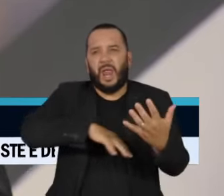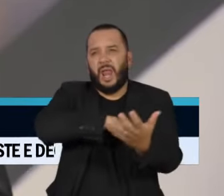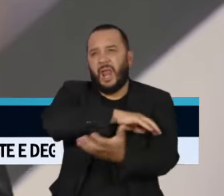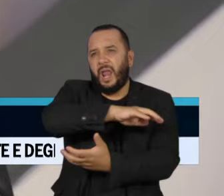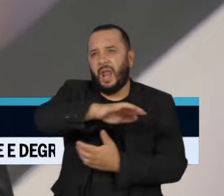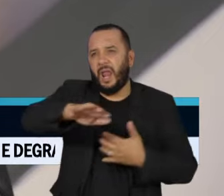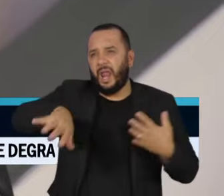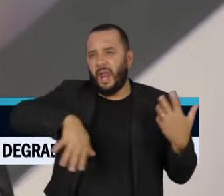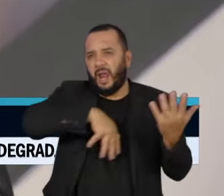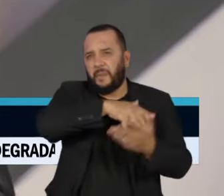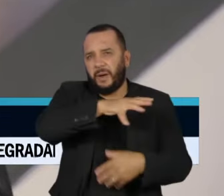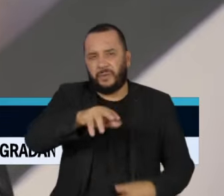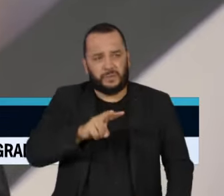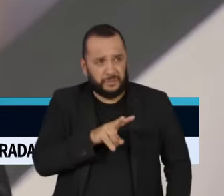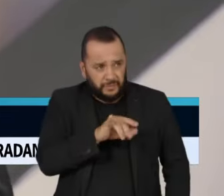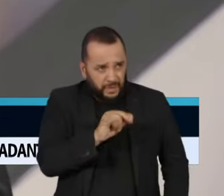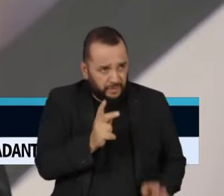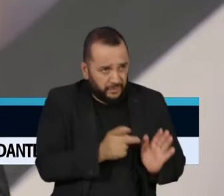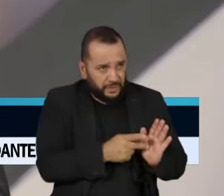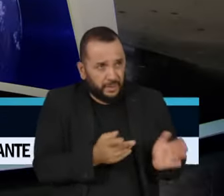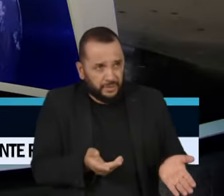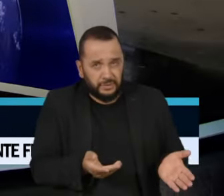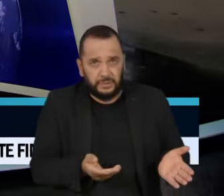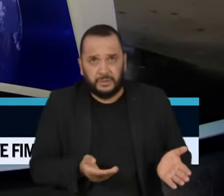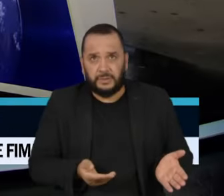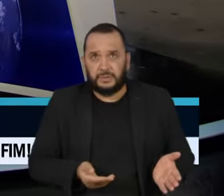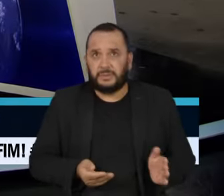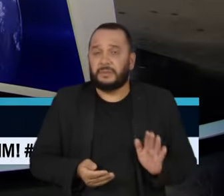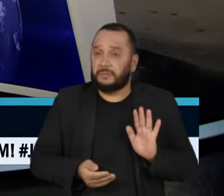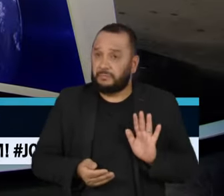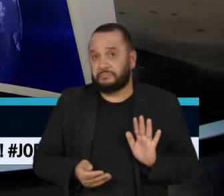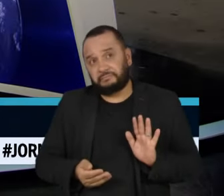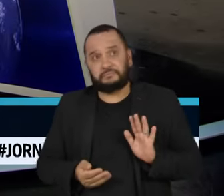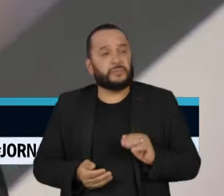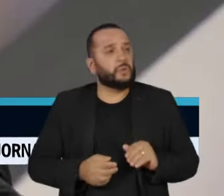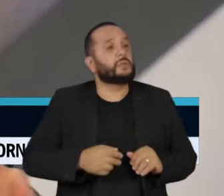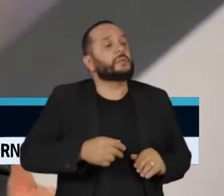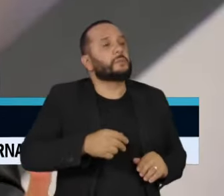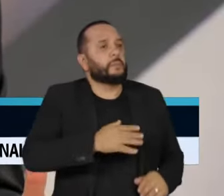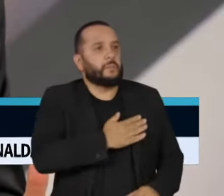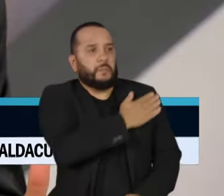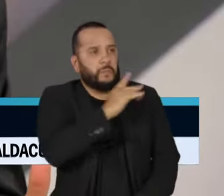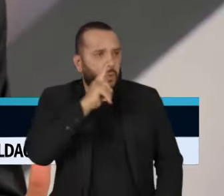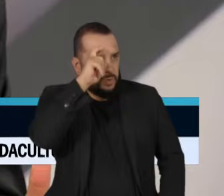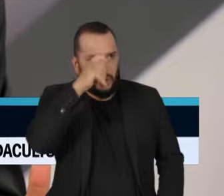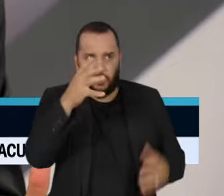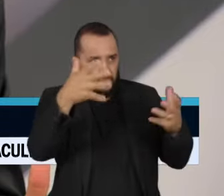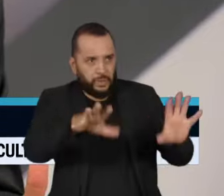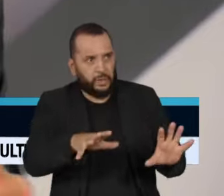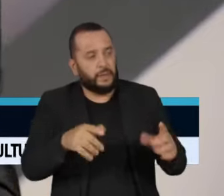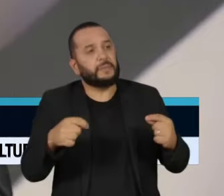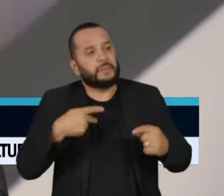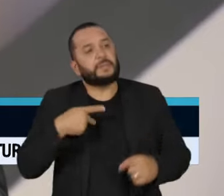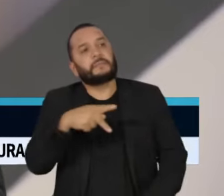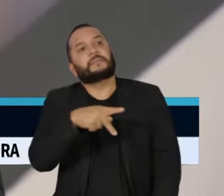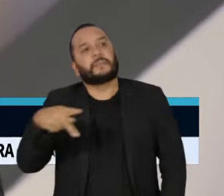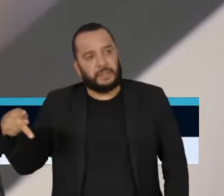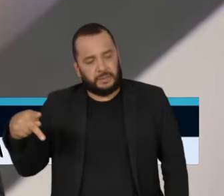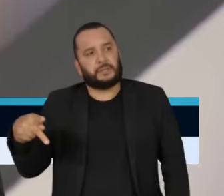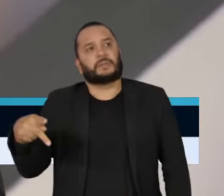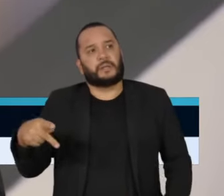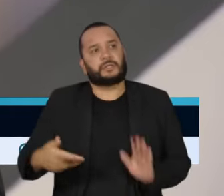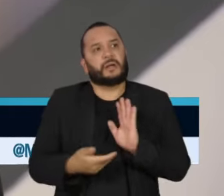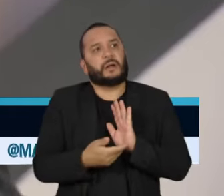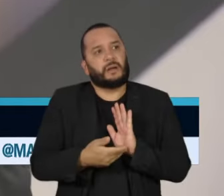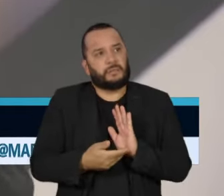poder. Não é verdade? Se o presidente sai e o vice não quer assumir, assume o presidente da Câmara. Mas alguém tem que ficar